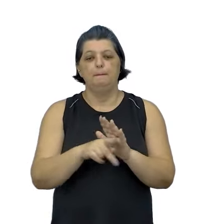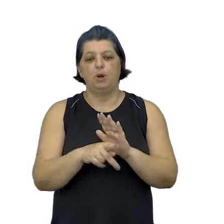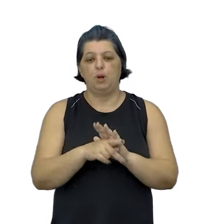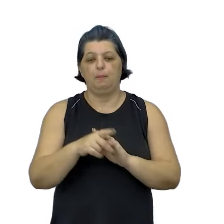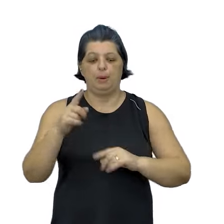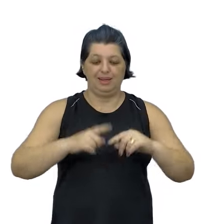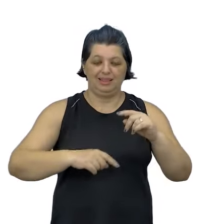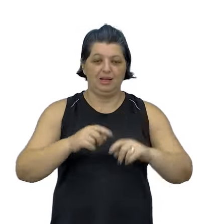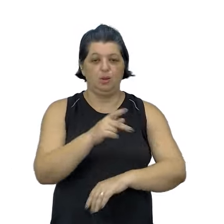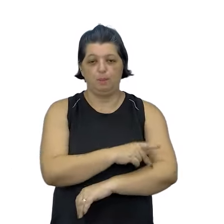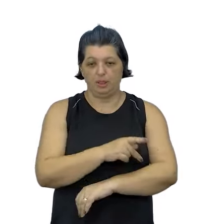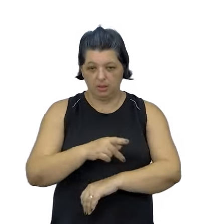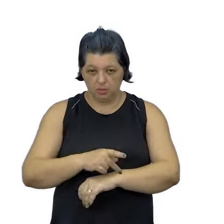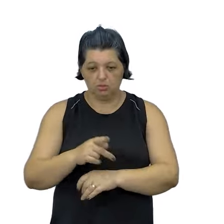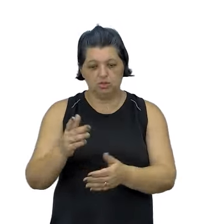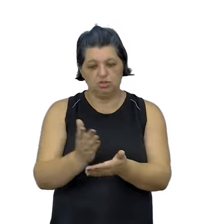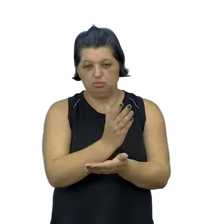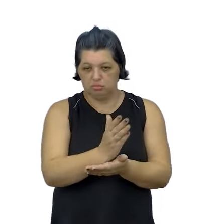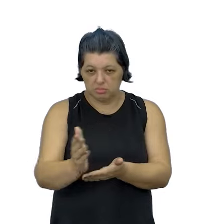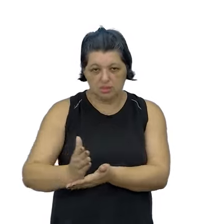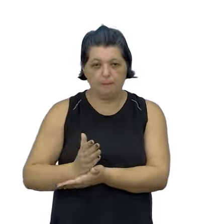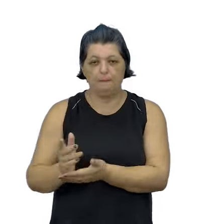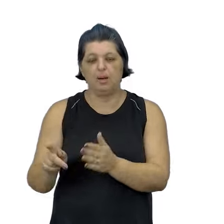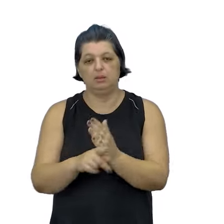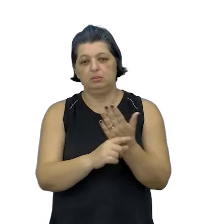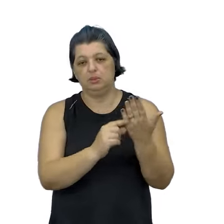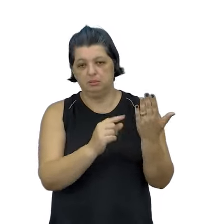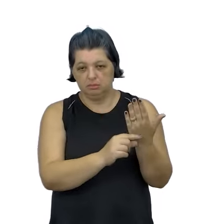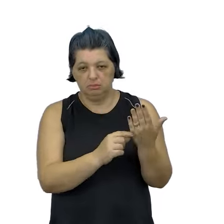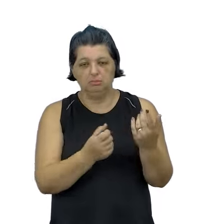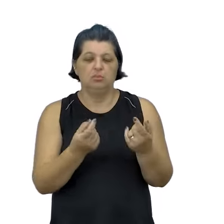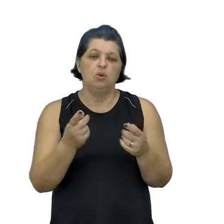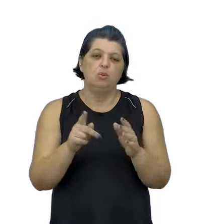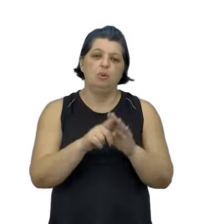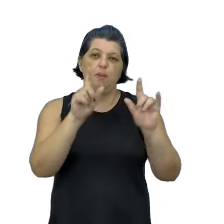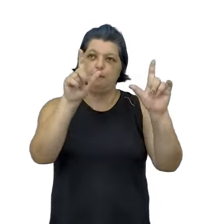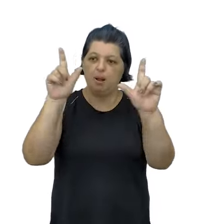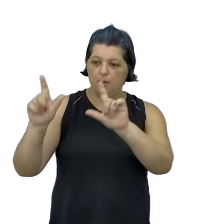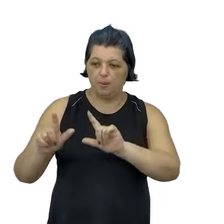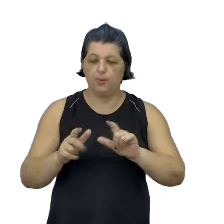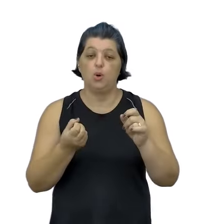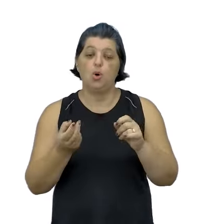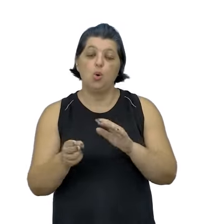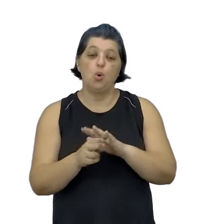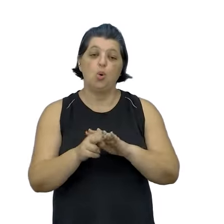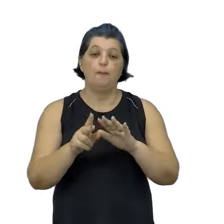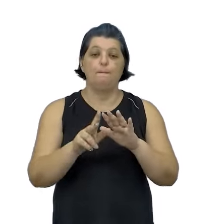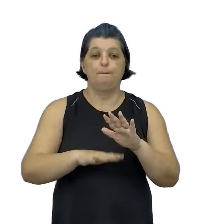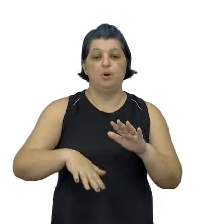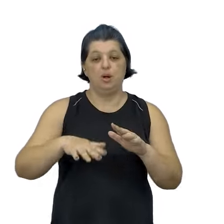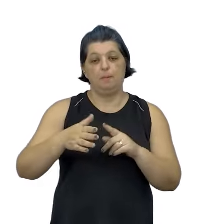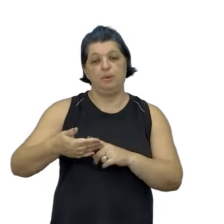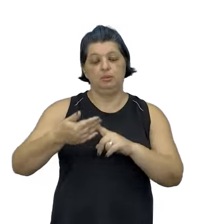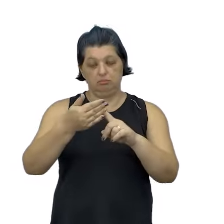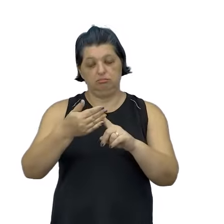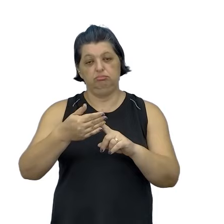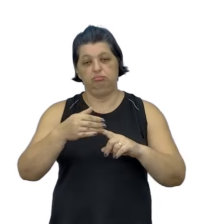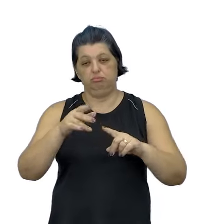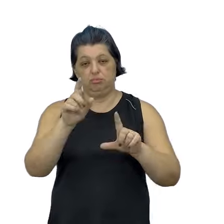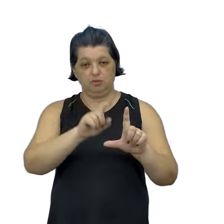separa algumas obras ali também, pensar no mural, se vai ser físico, se vai ser virtual, onde eles vão divulgar, e por fim,